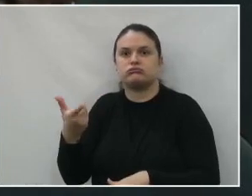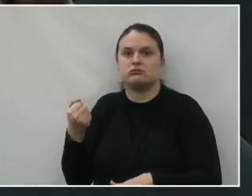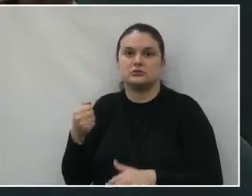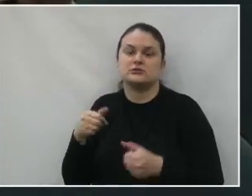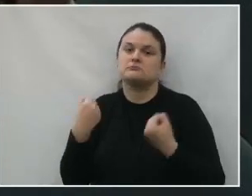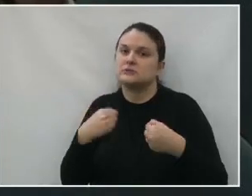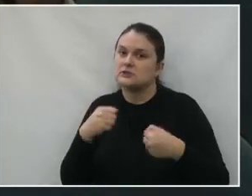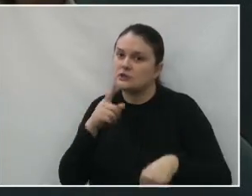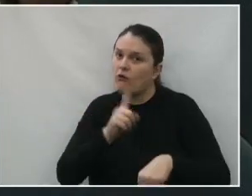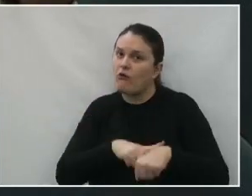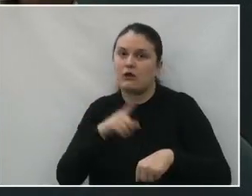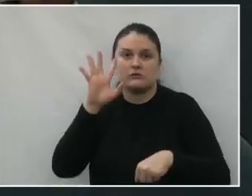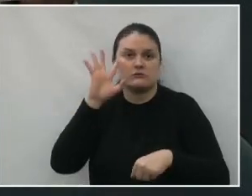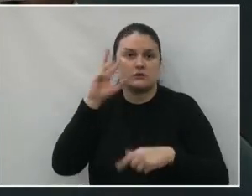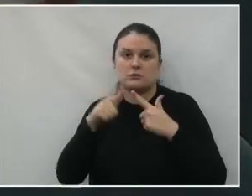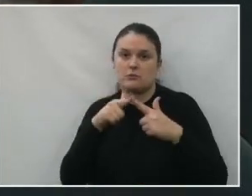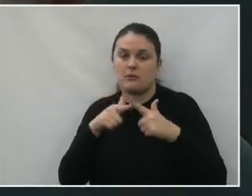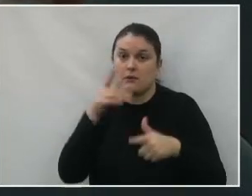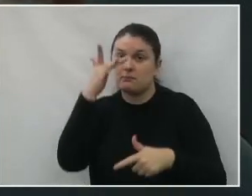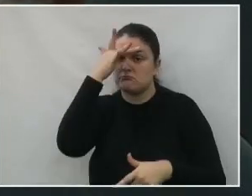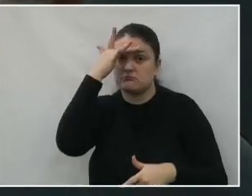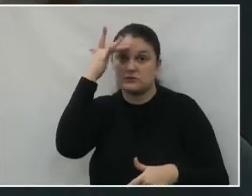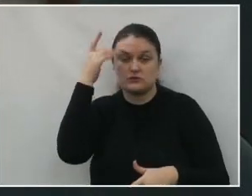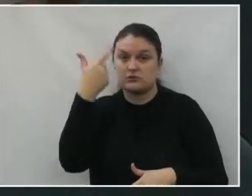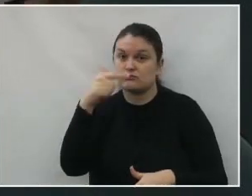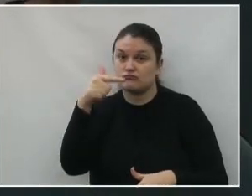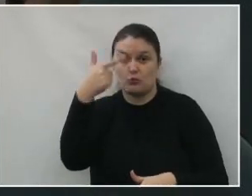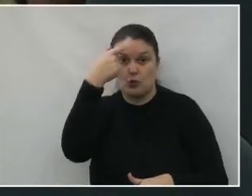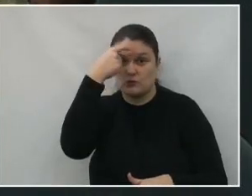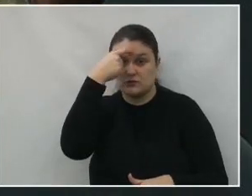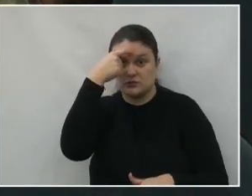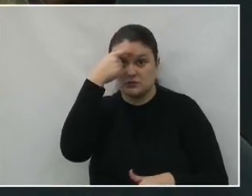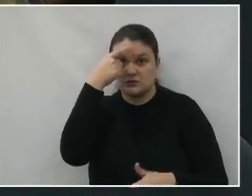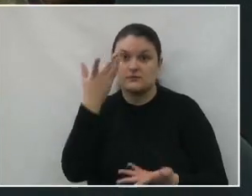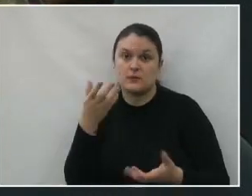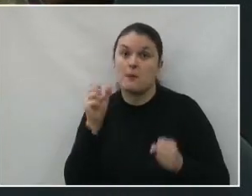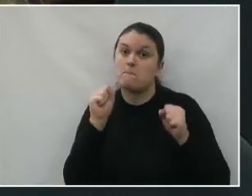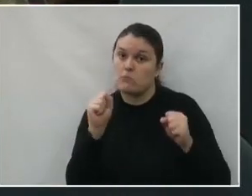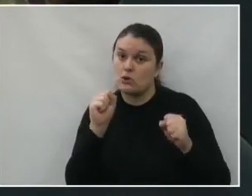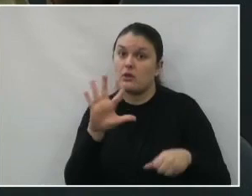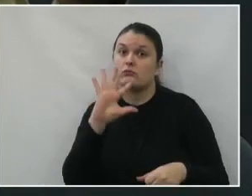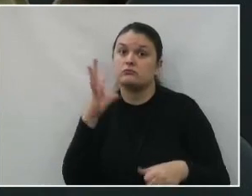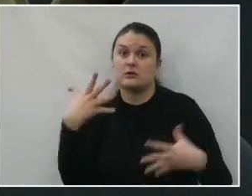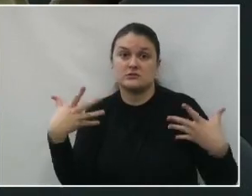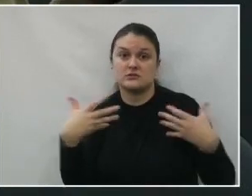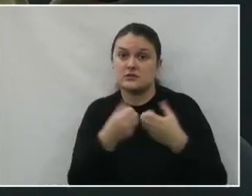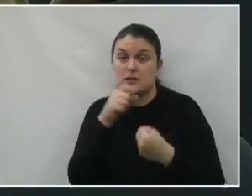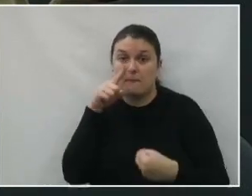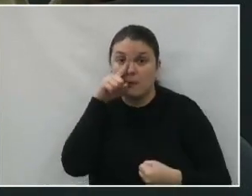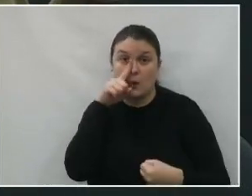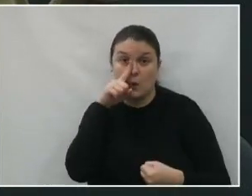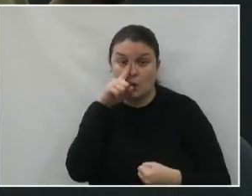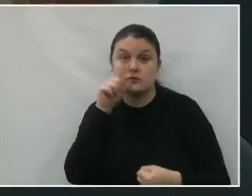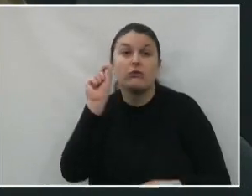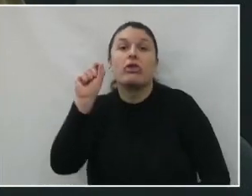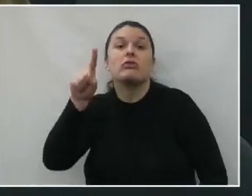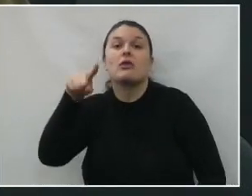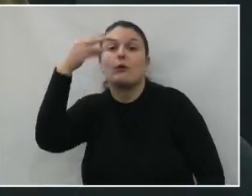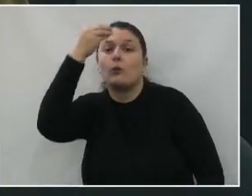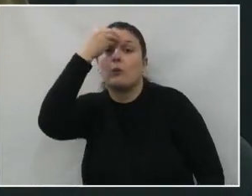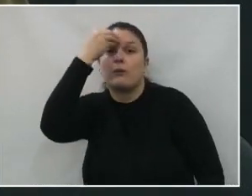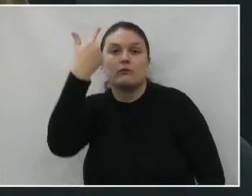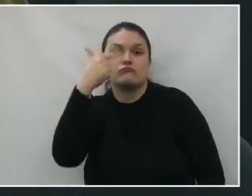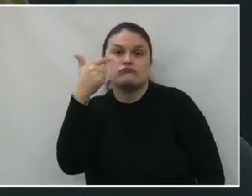se tomar uma providência, que o pessoal está abusando muito da velocidade. E aconteceu um acidente, daí vamos procurar culpados, quem que vai ser o